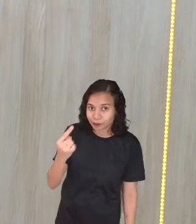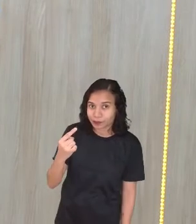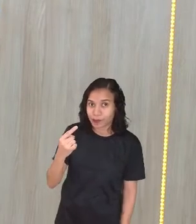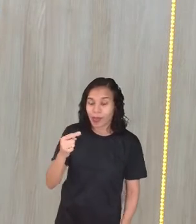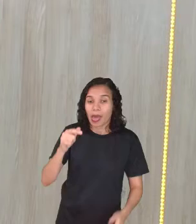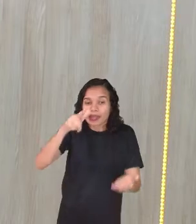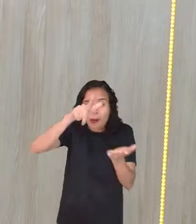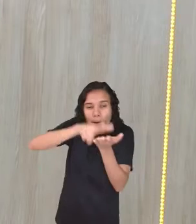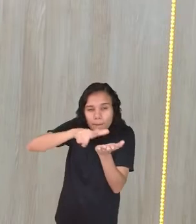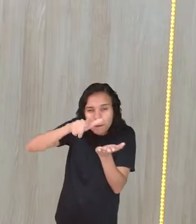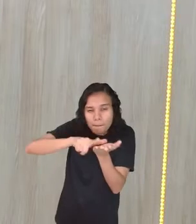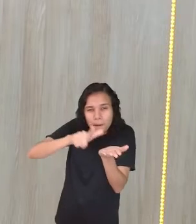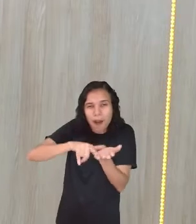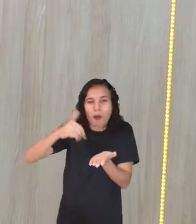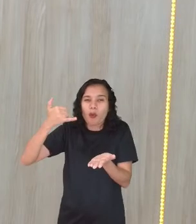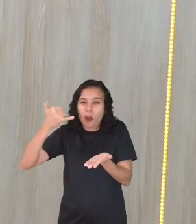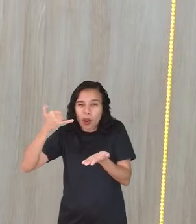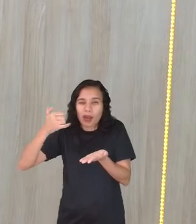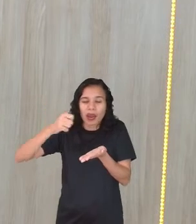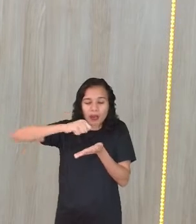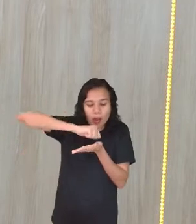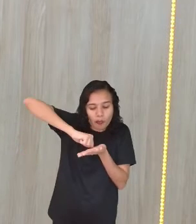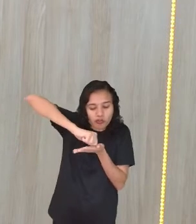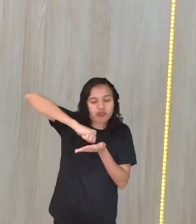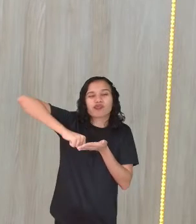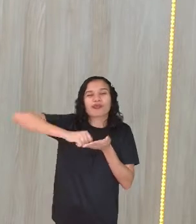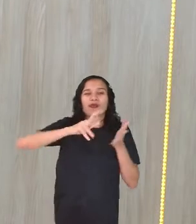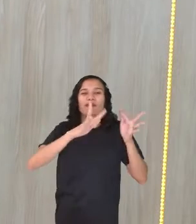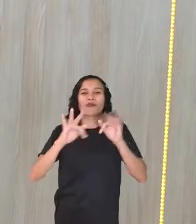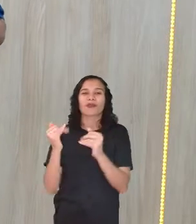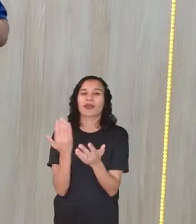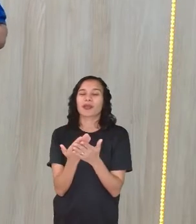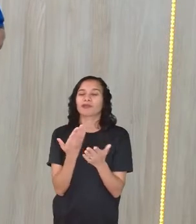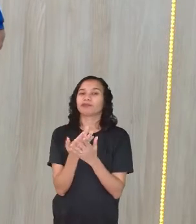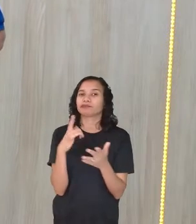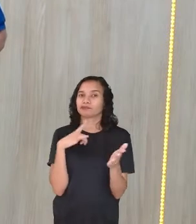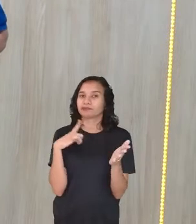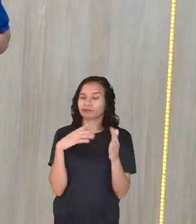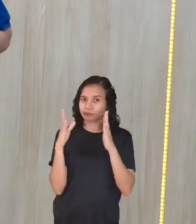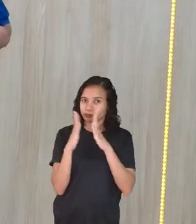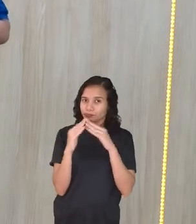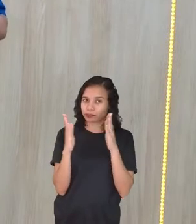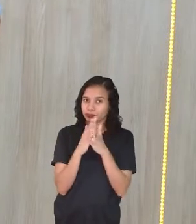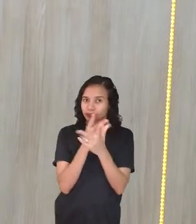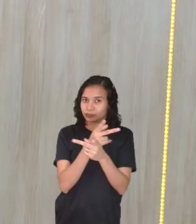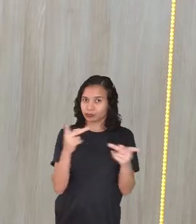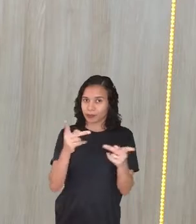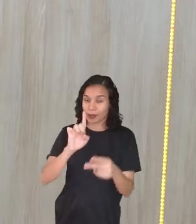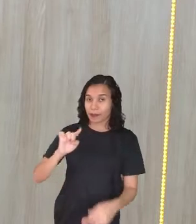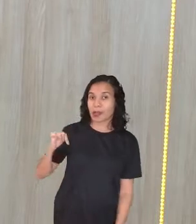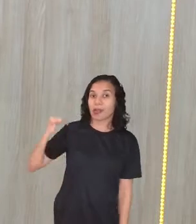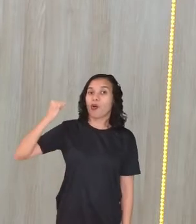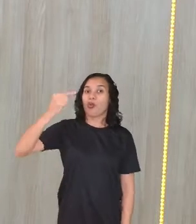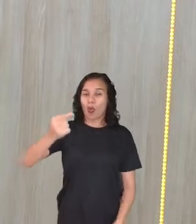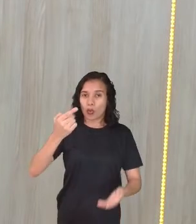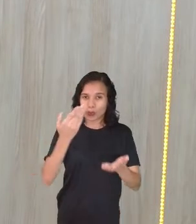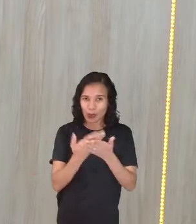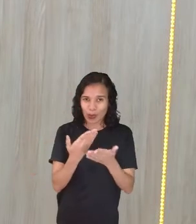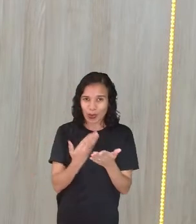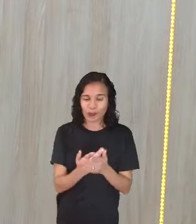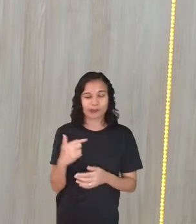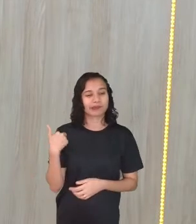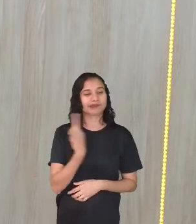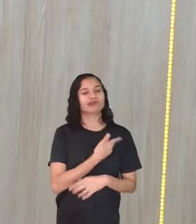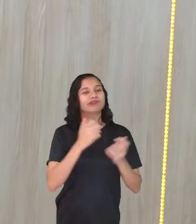aí um papelzinho, uma caneta, porque no final dessa aula eu vou fazer alguns pedidos para a gente, na aula que vem, a gente